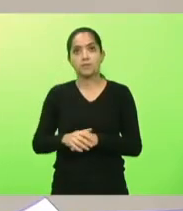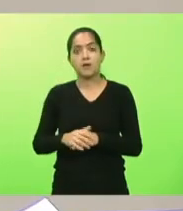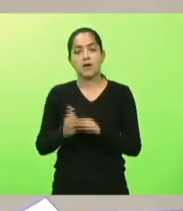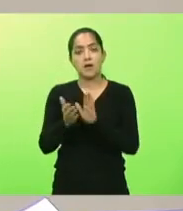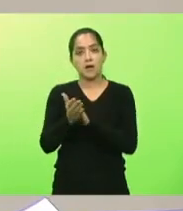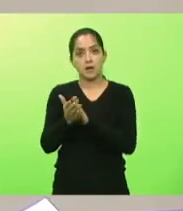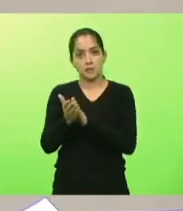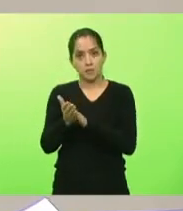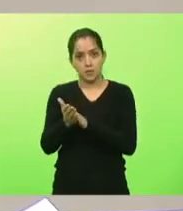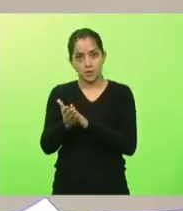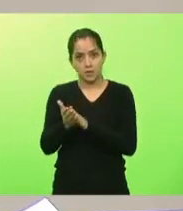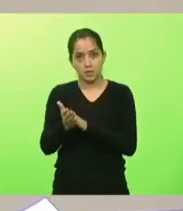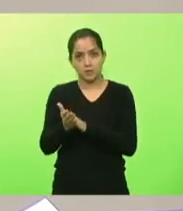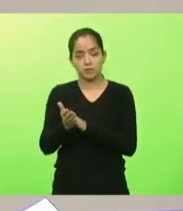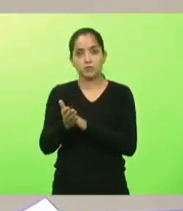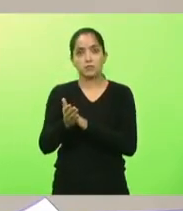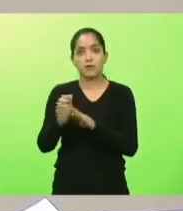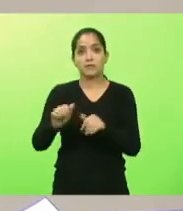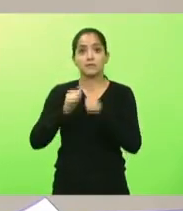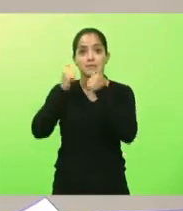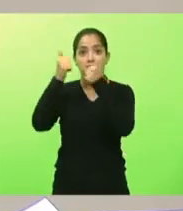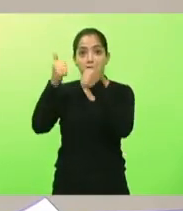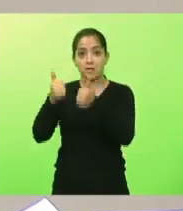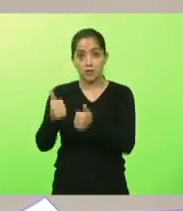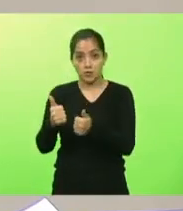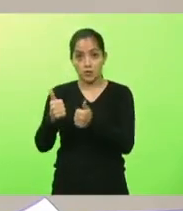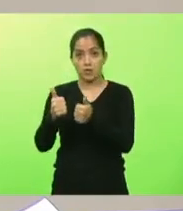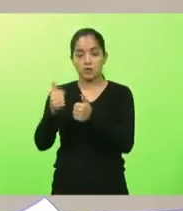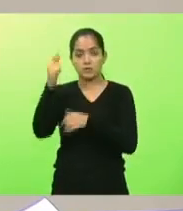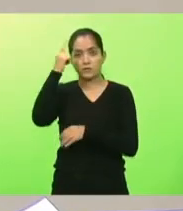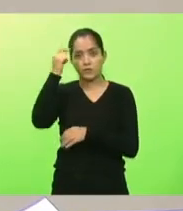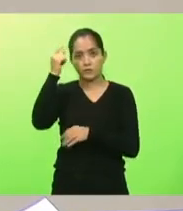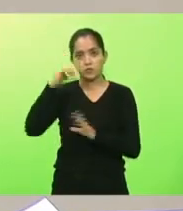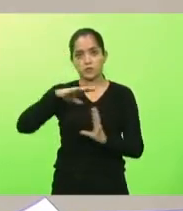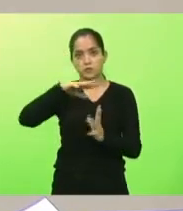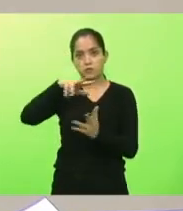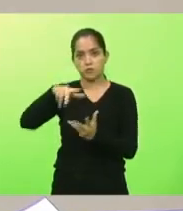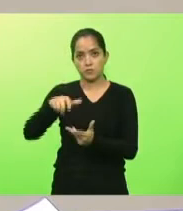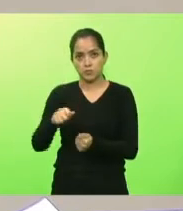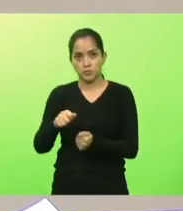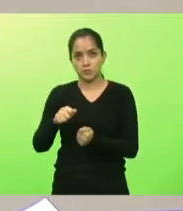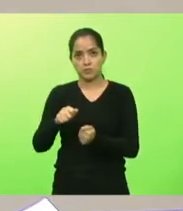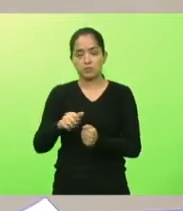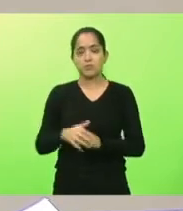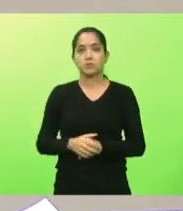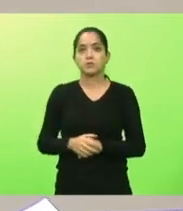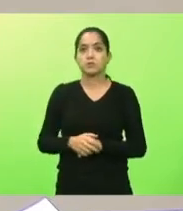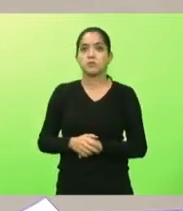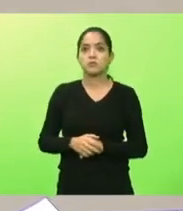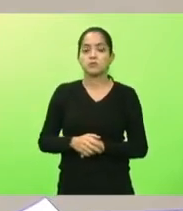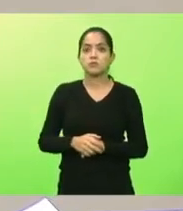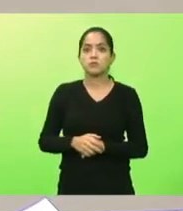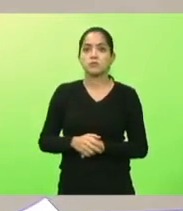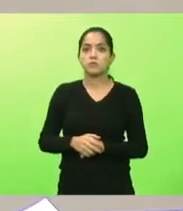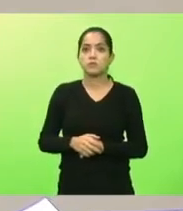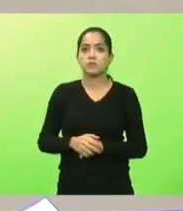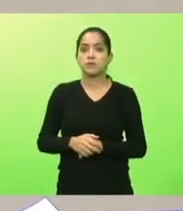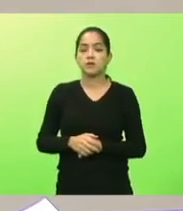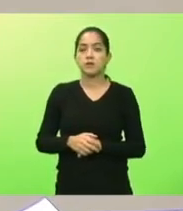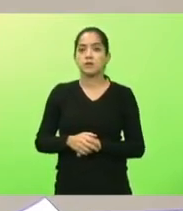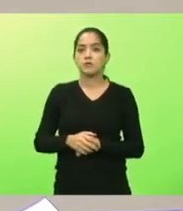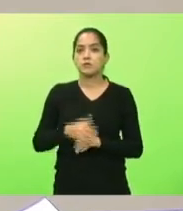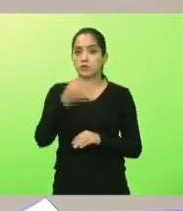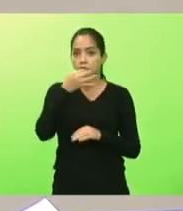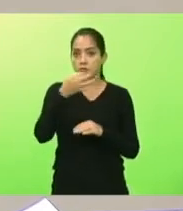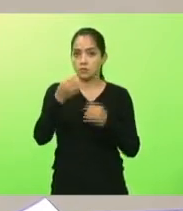por figurar entre as melhores universidades do mundo. Me permita, os senhores deputados, em discussão, fazer um breve comentário